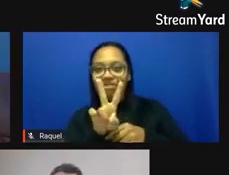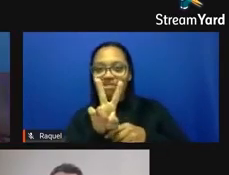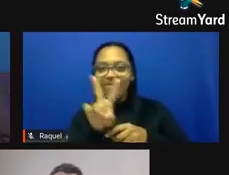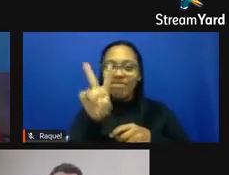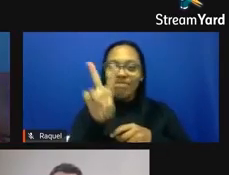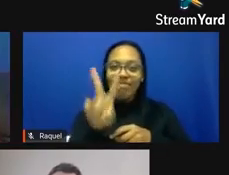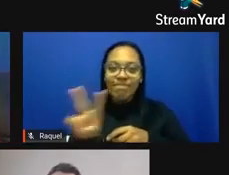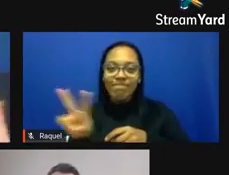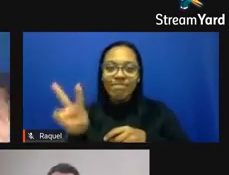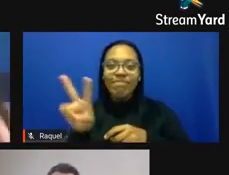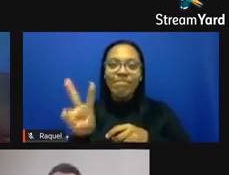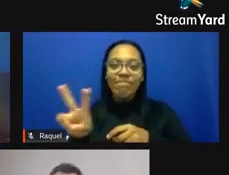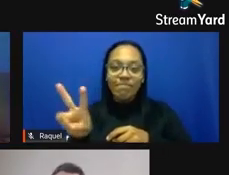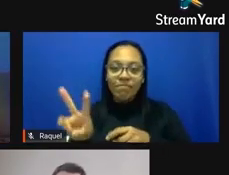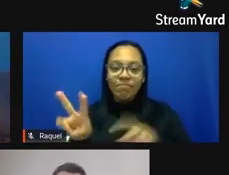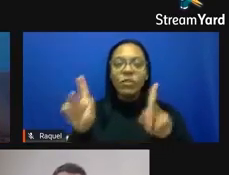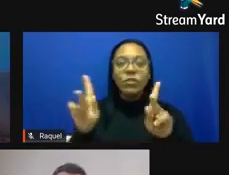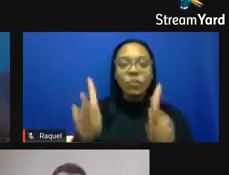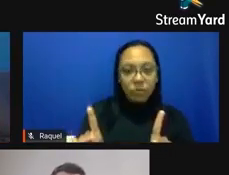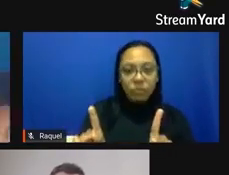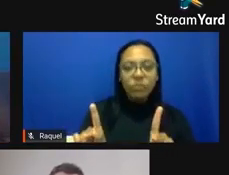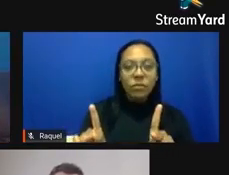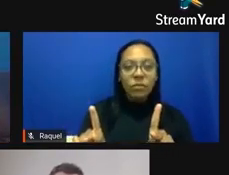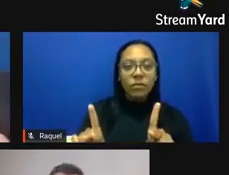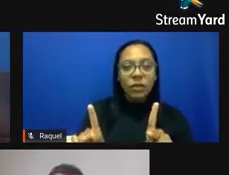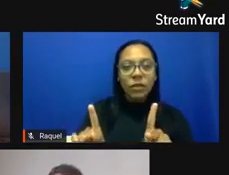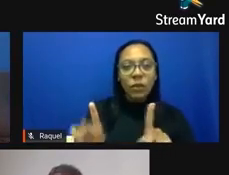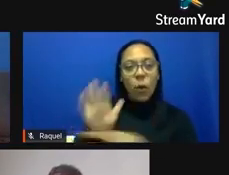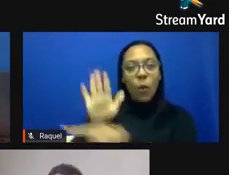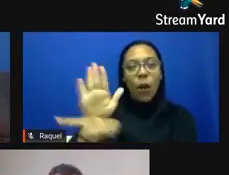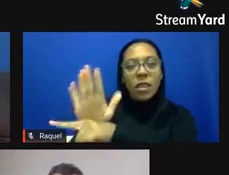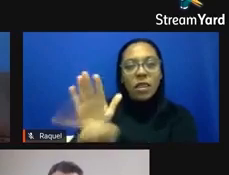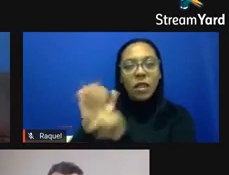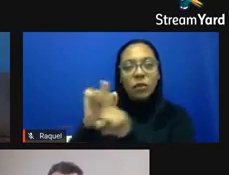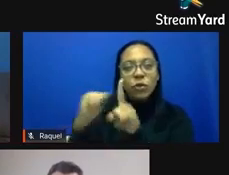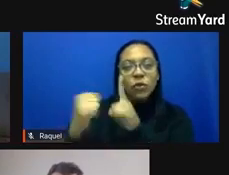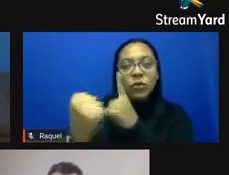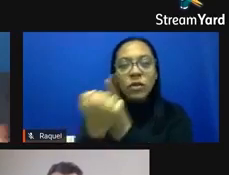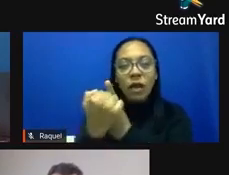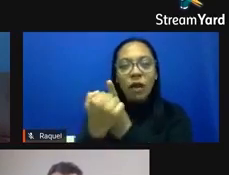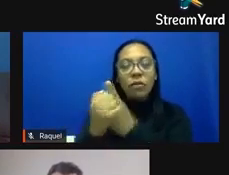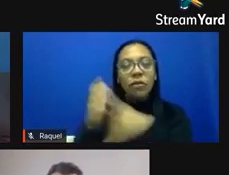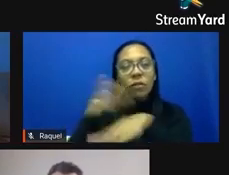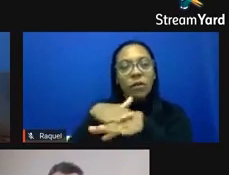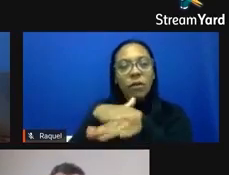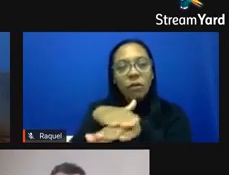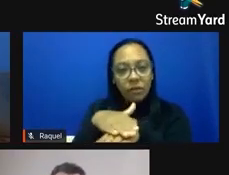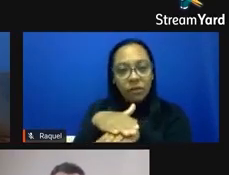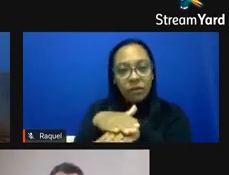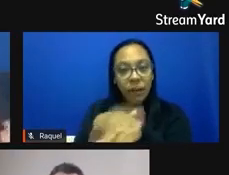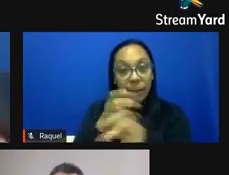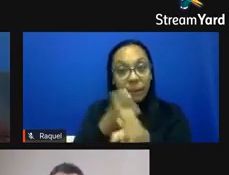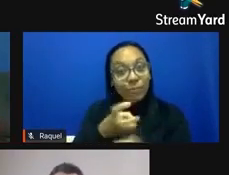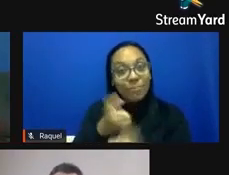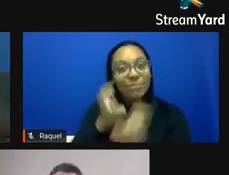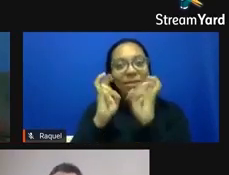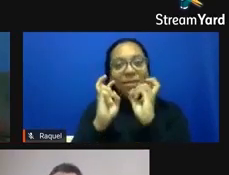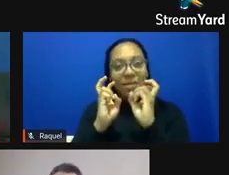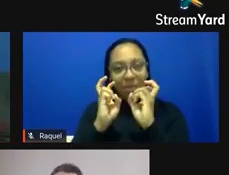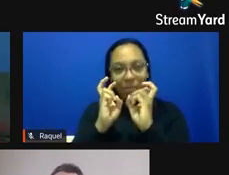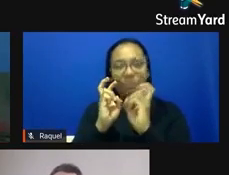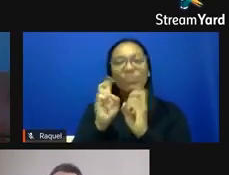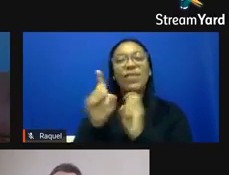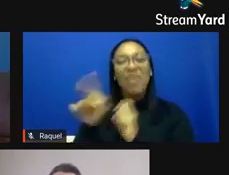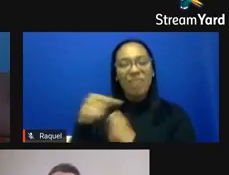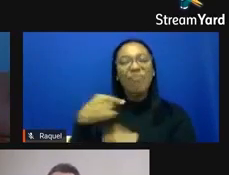uma fala de um assistente social ou enfim, de alguém que vá falar mais sobre o assunto depois, acaba percebendo que está sendo vítima